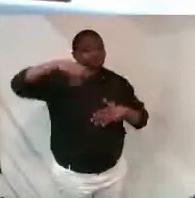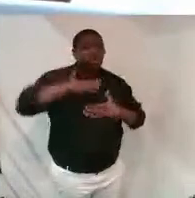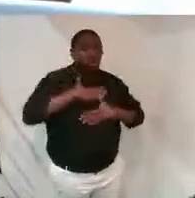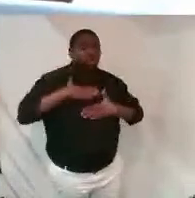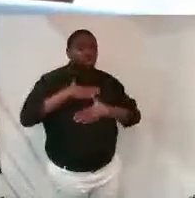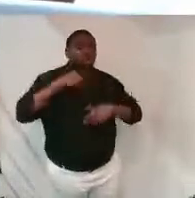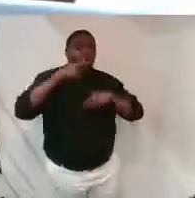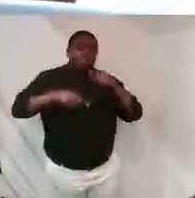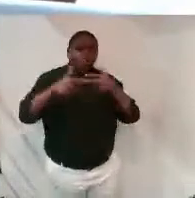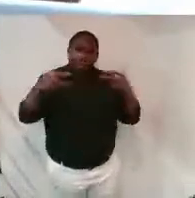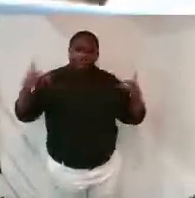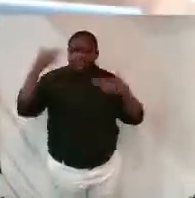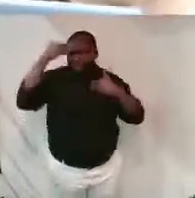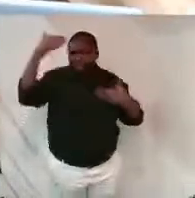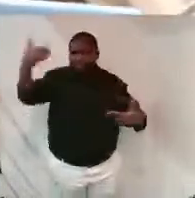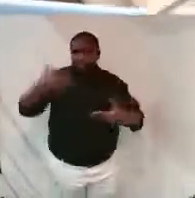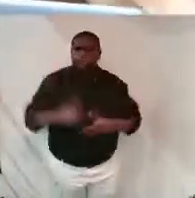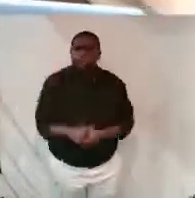material. Muito obrigado.